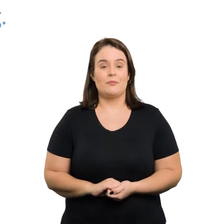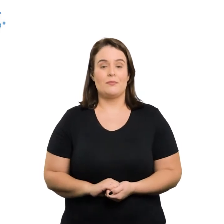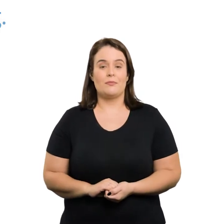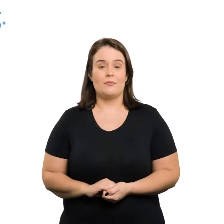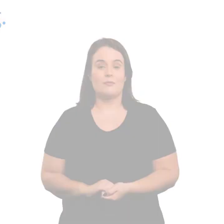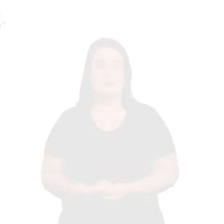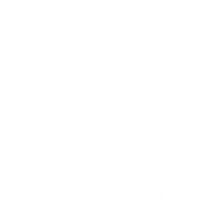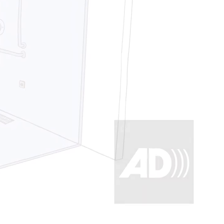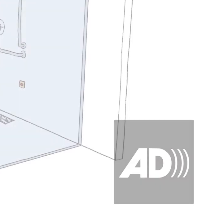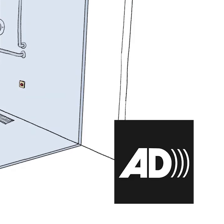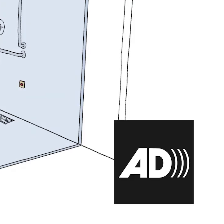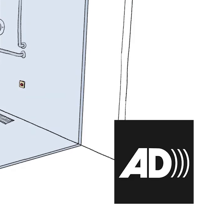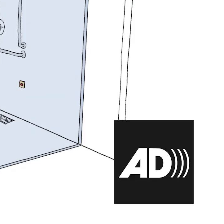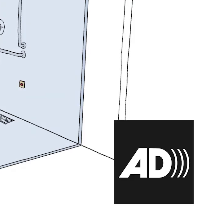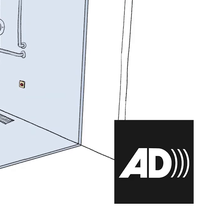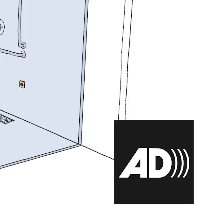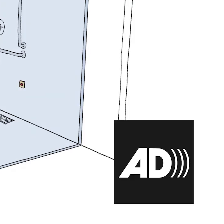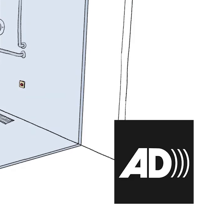kg.